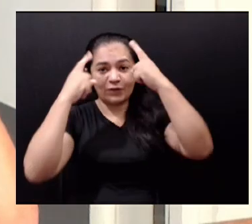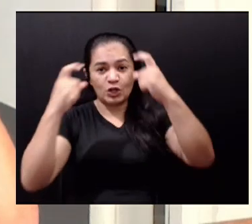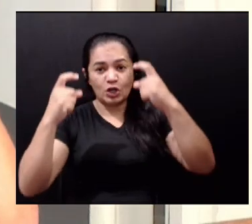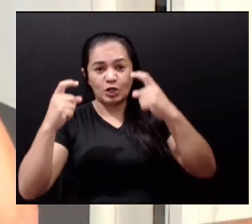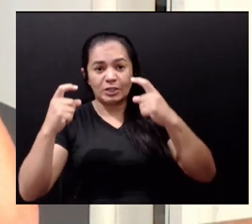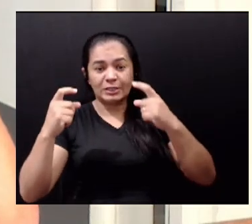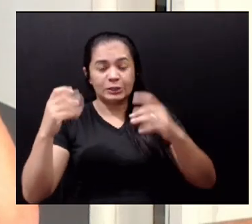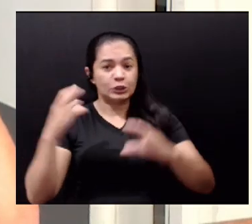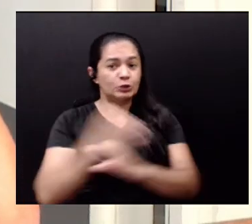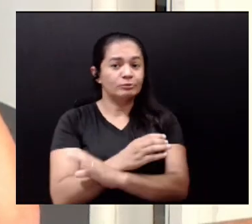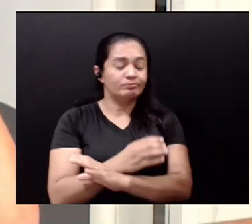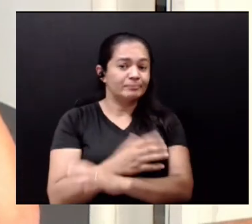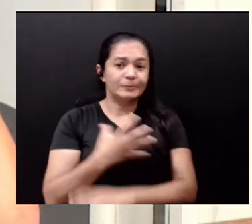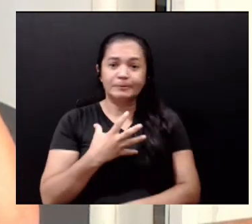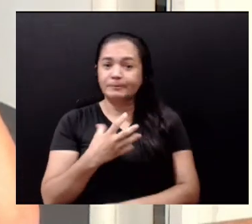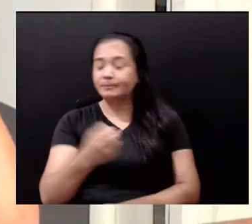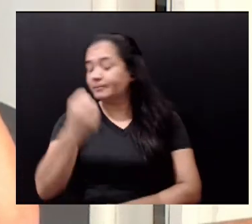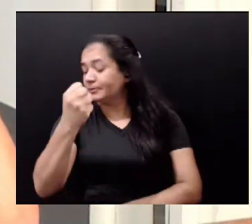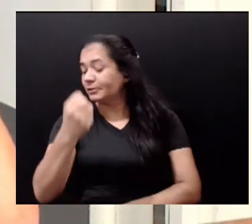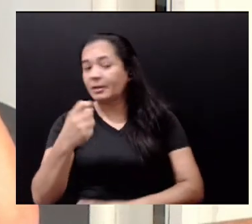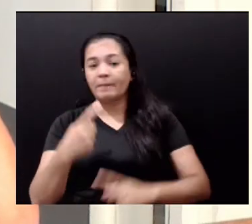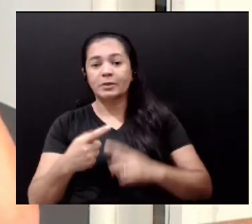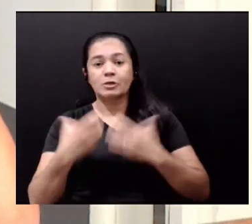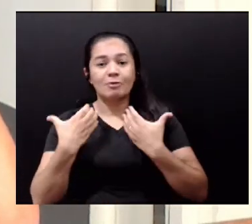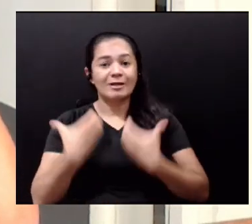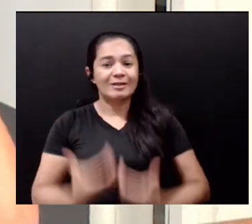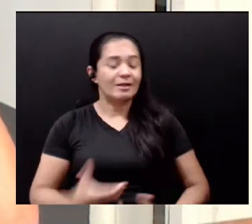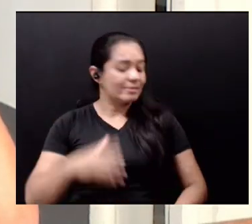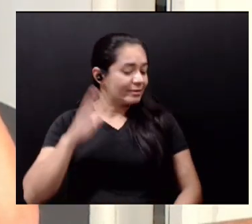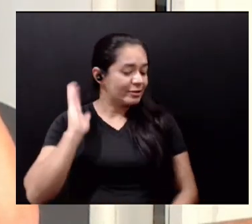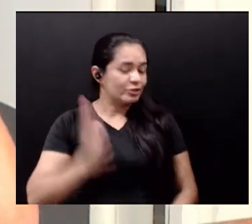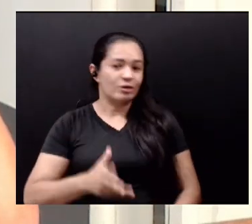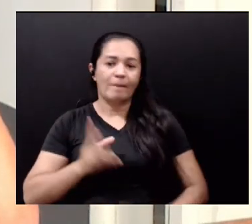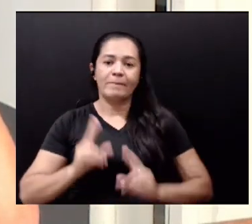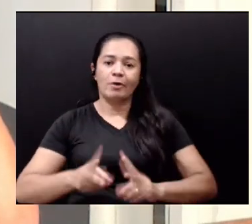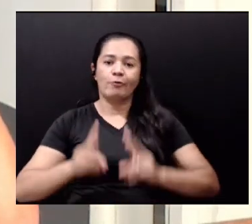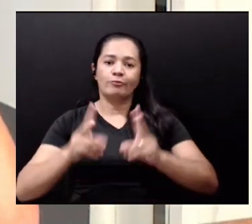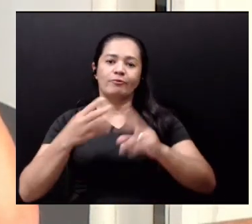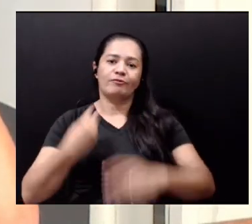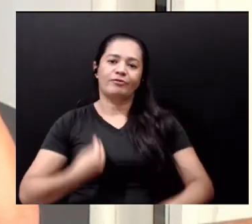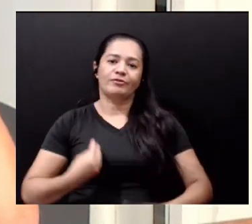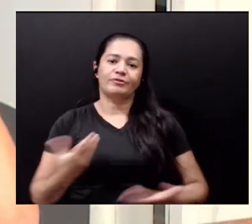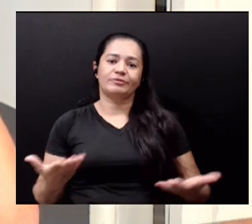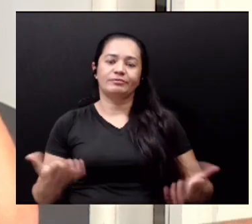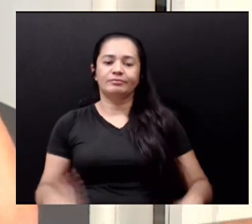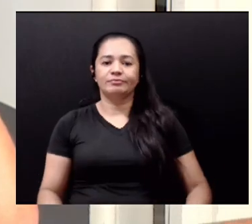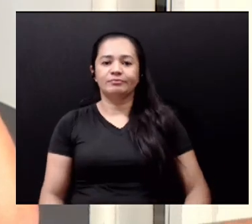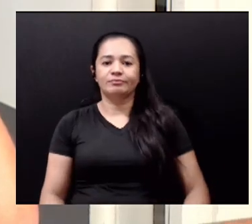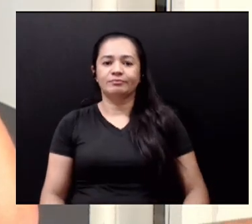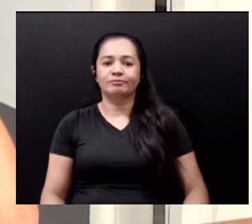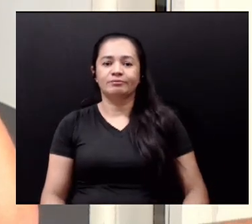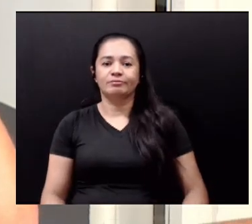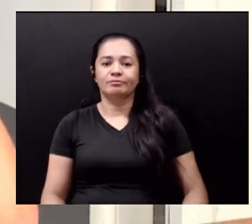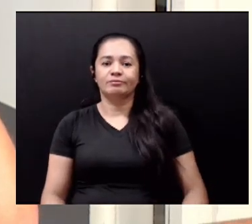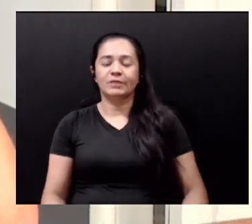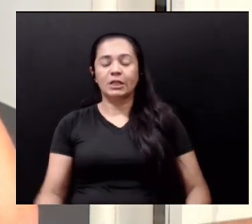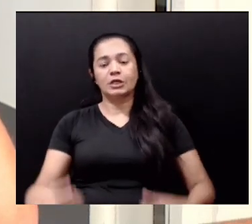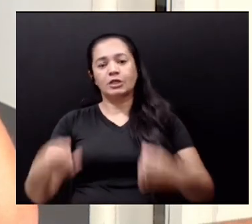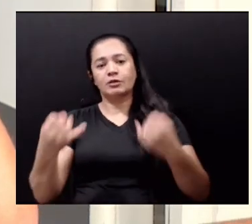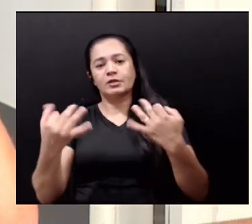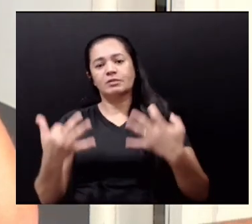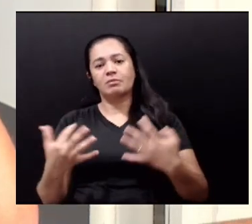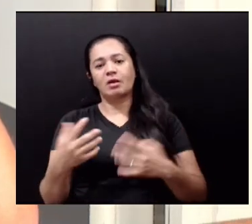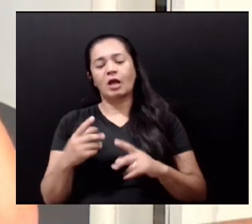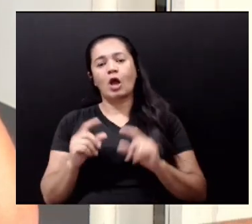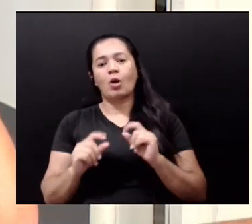estou cansada demais, né, para continuar assim. E aí eu quero ressaltar isso, né, a importância da gente trabalhar